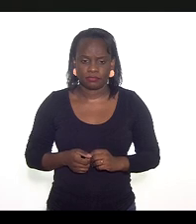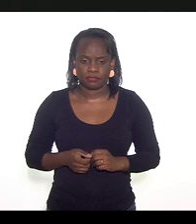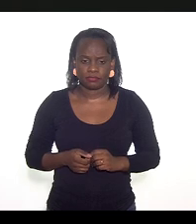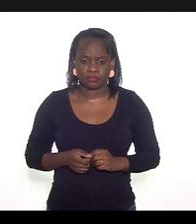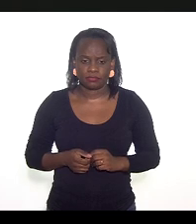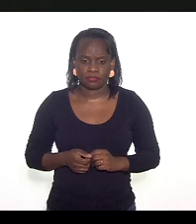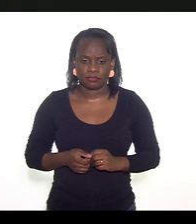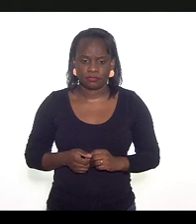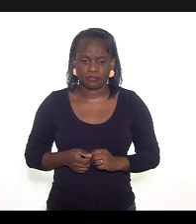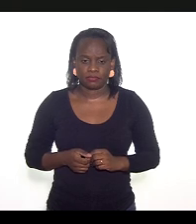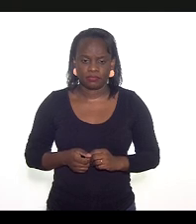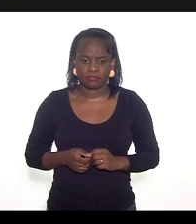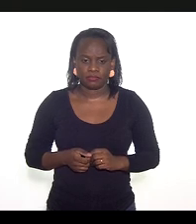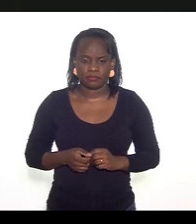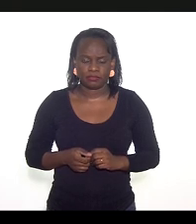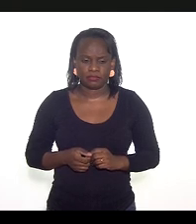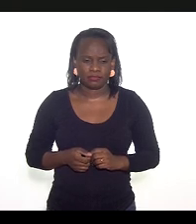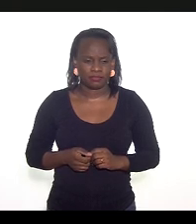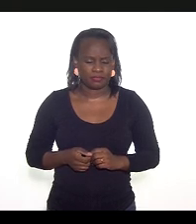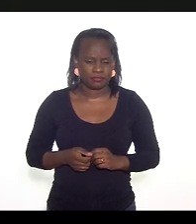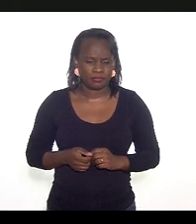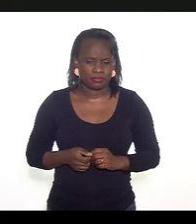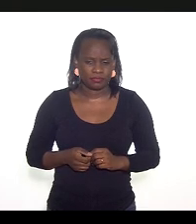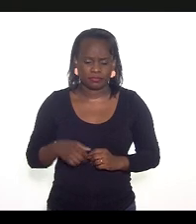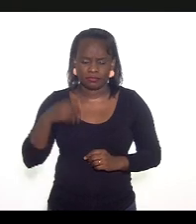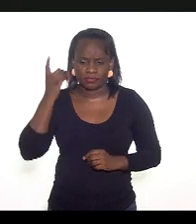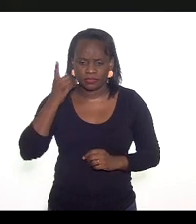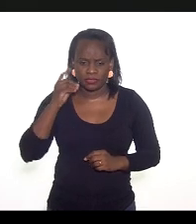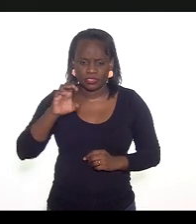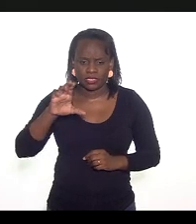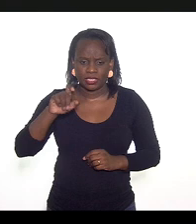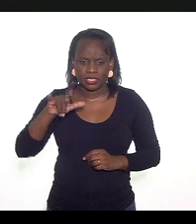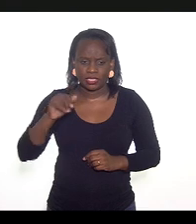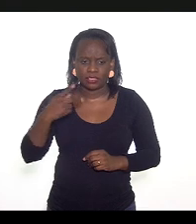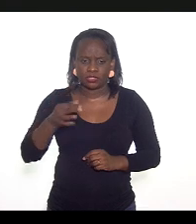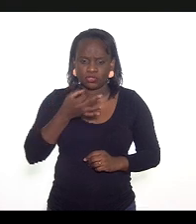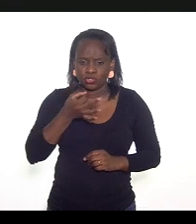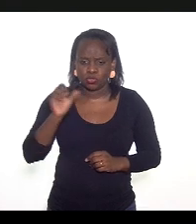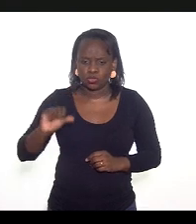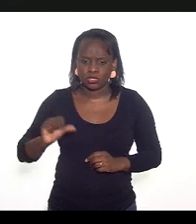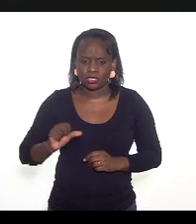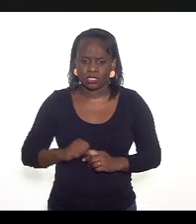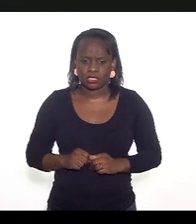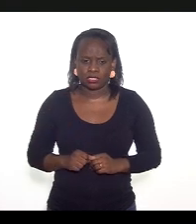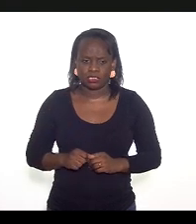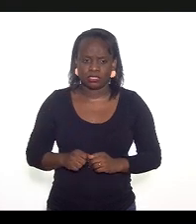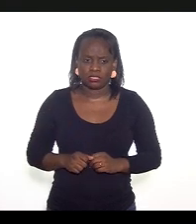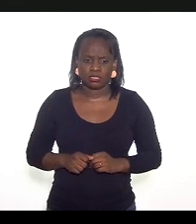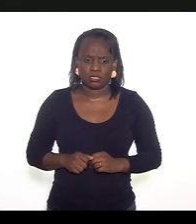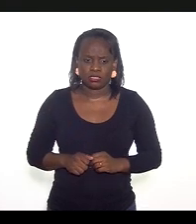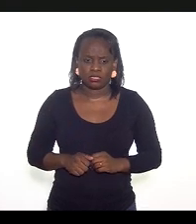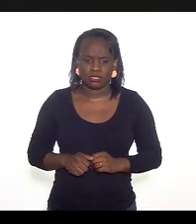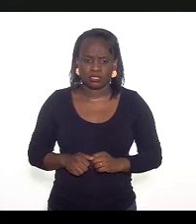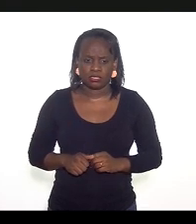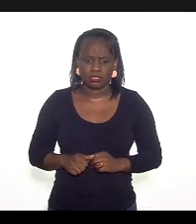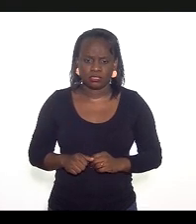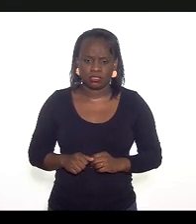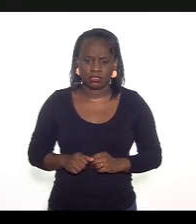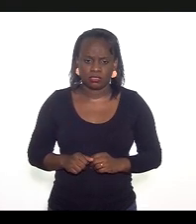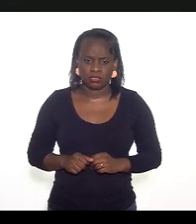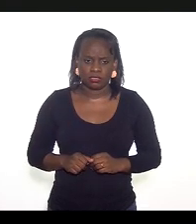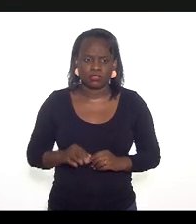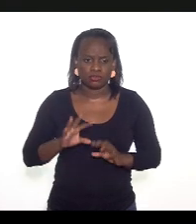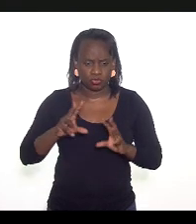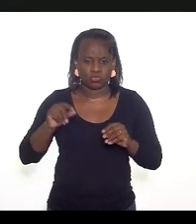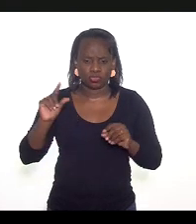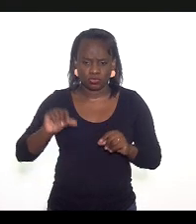identificado, não? Já tem legislação federal. Deputada Célia, seu som ficou ruim. Não sei se é o seu ou se todos ouviram. Não,